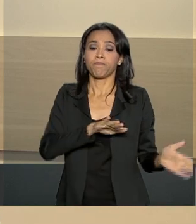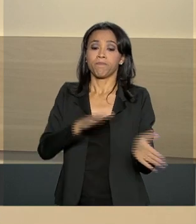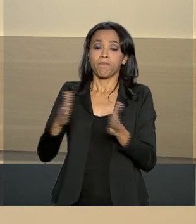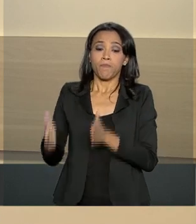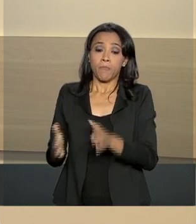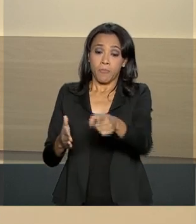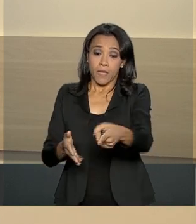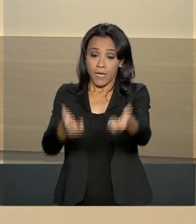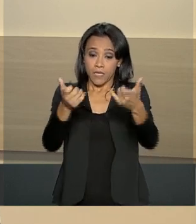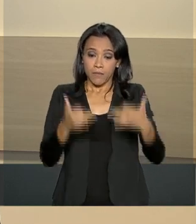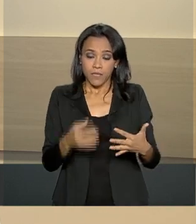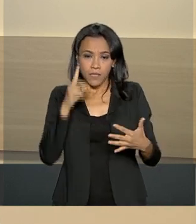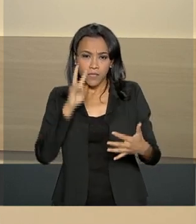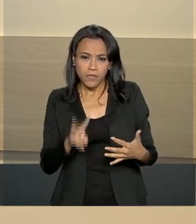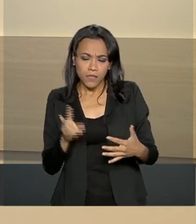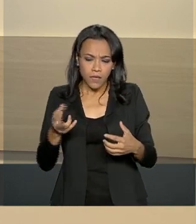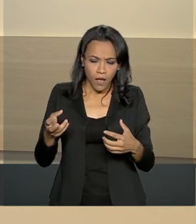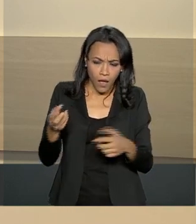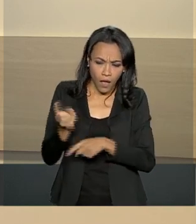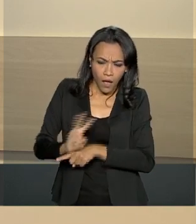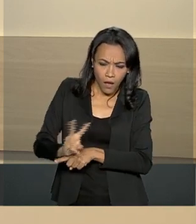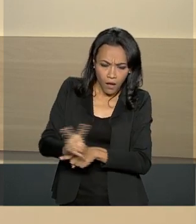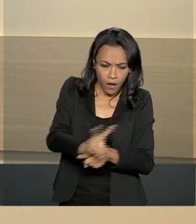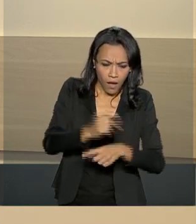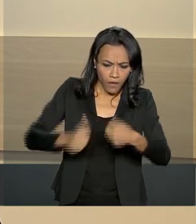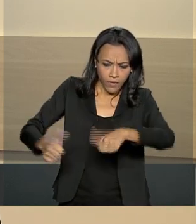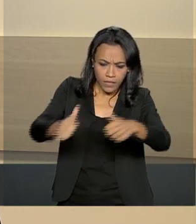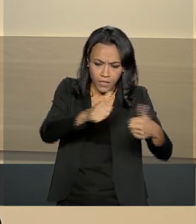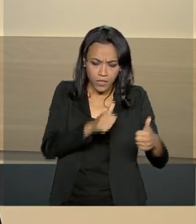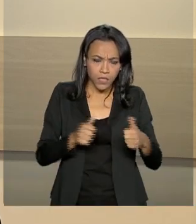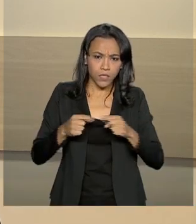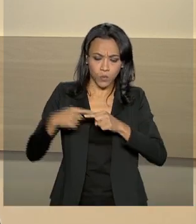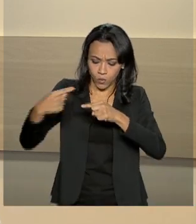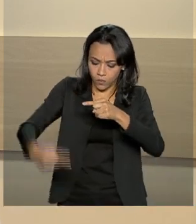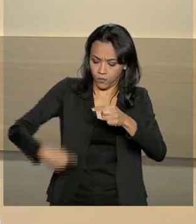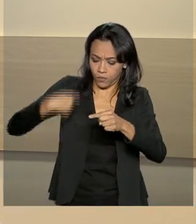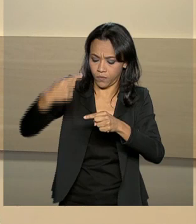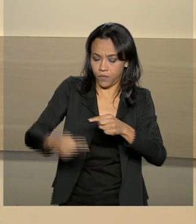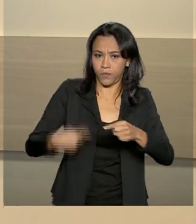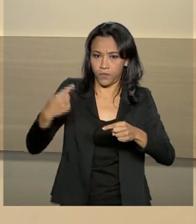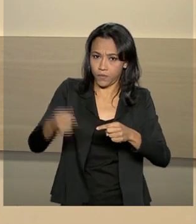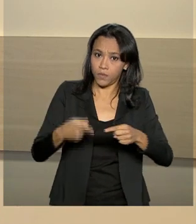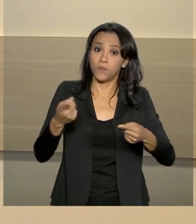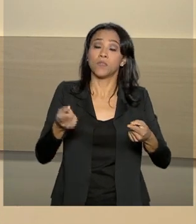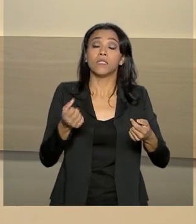as comportas funcionam, se os filtros estão ok, se a usina